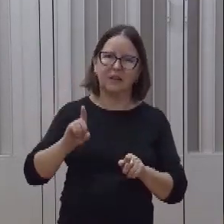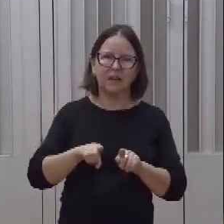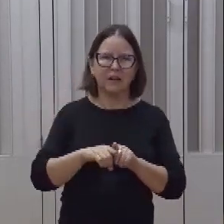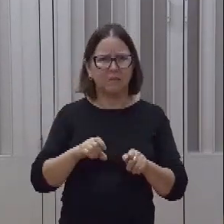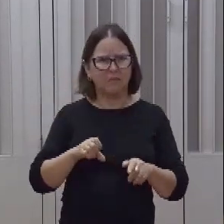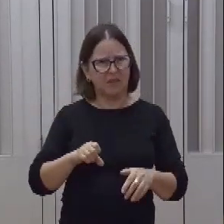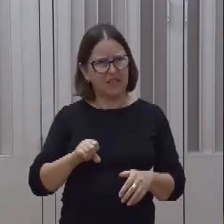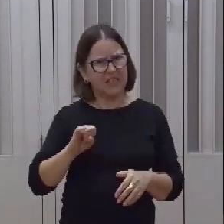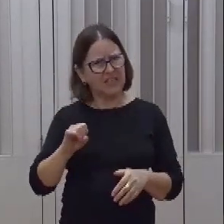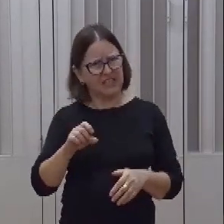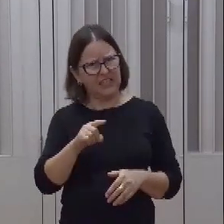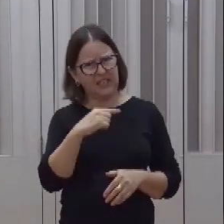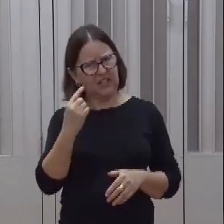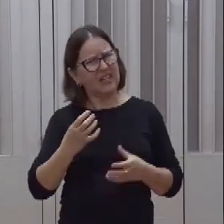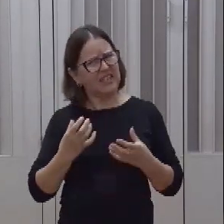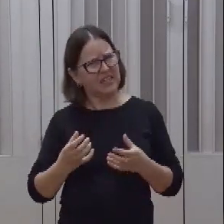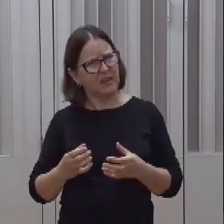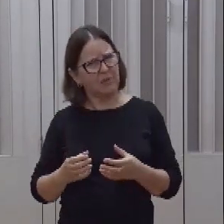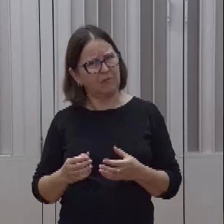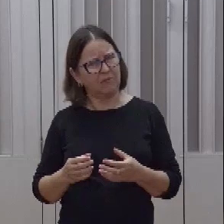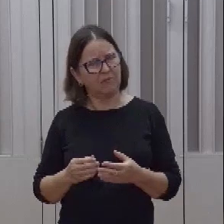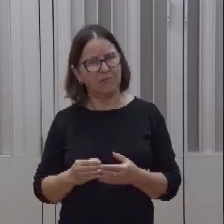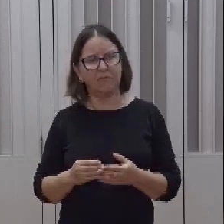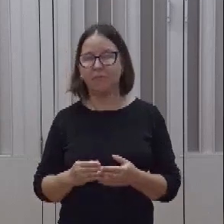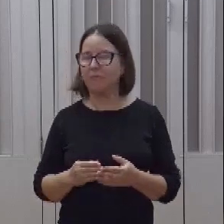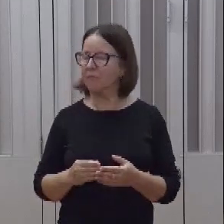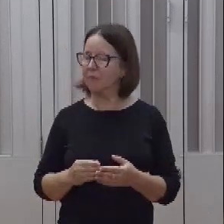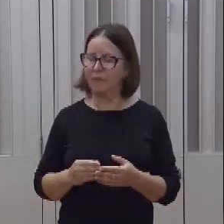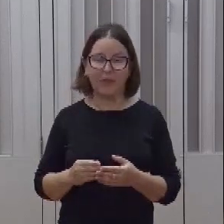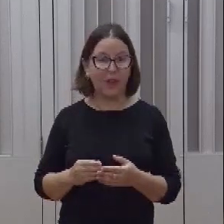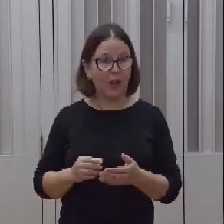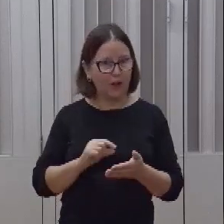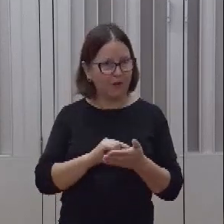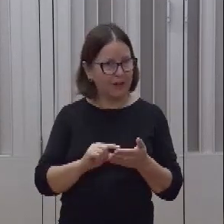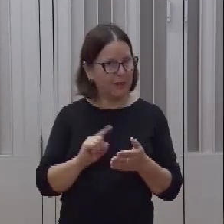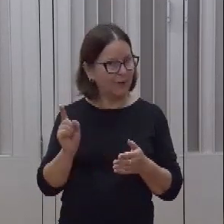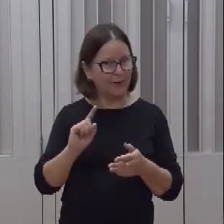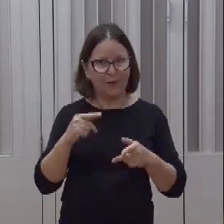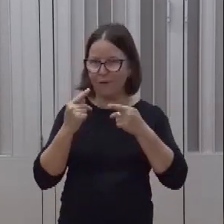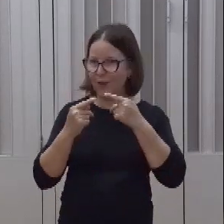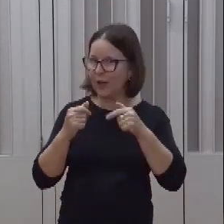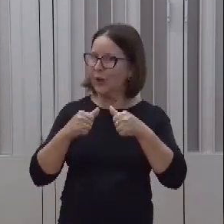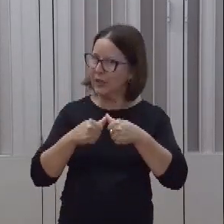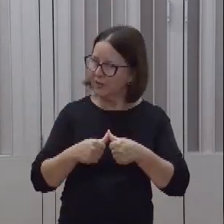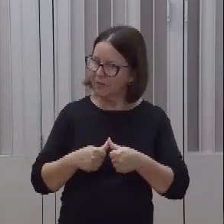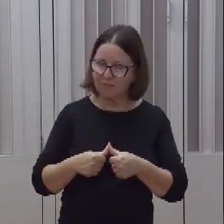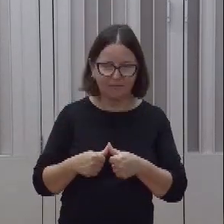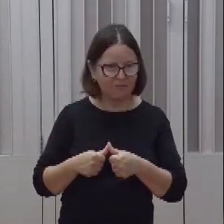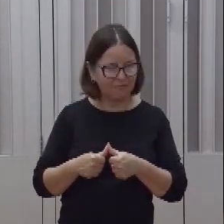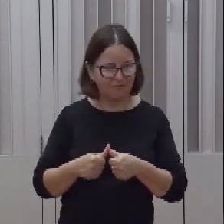Mas observe que não é isso que o versículo está dizendo. Vamos ler o versículo outra vez.